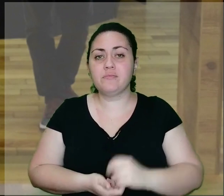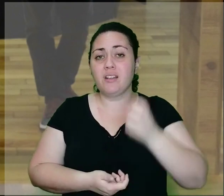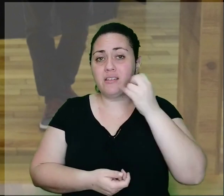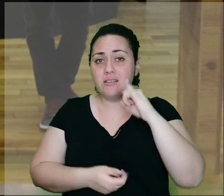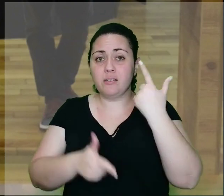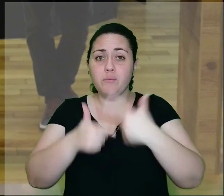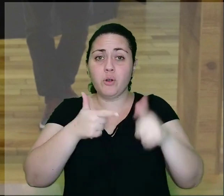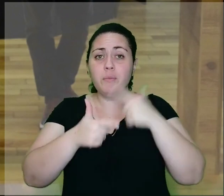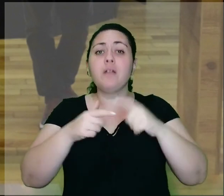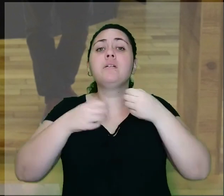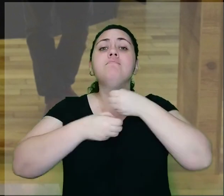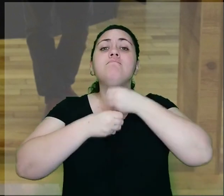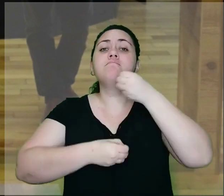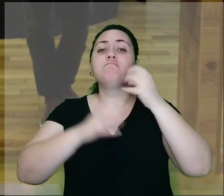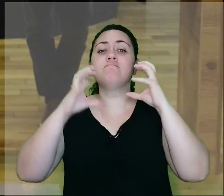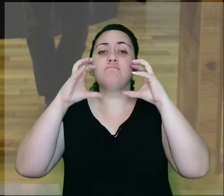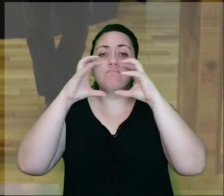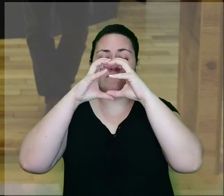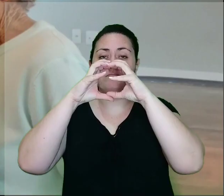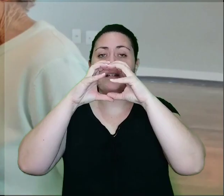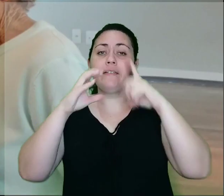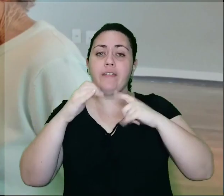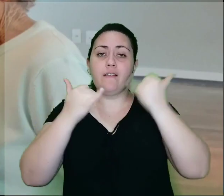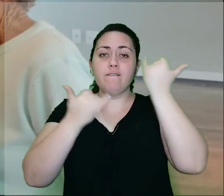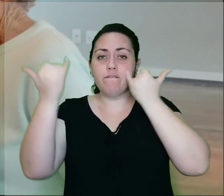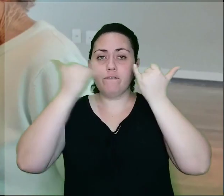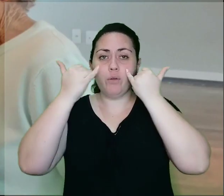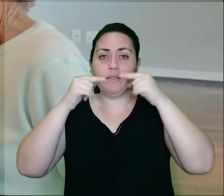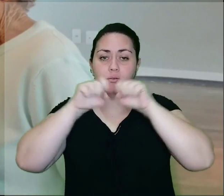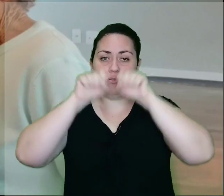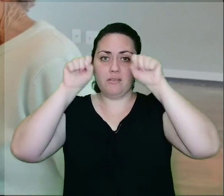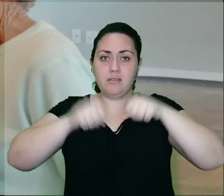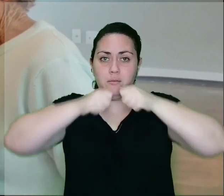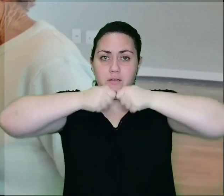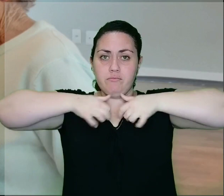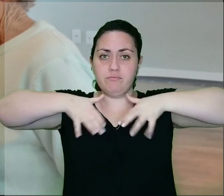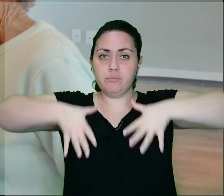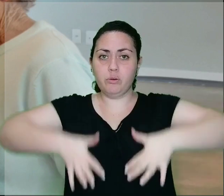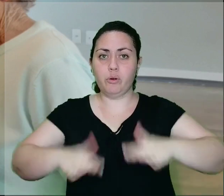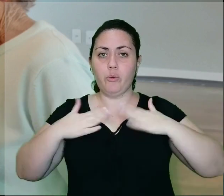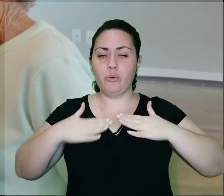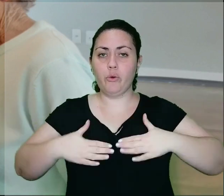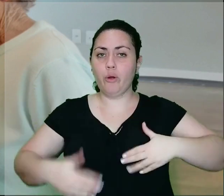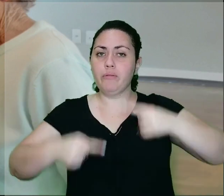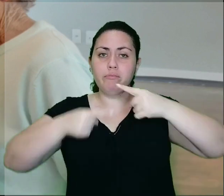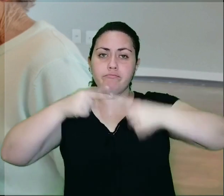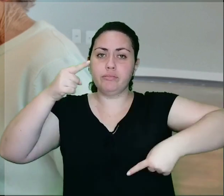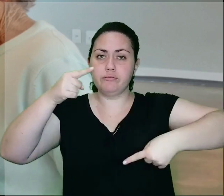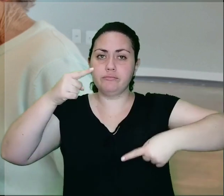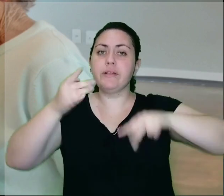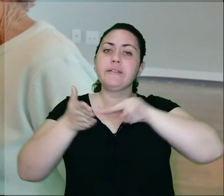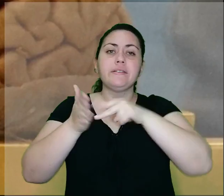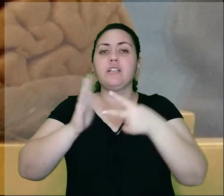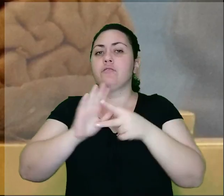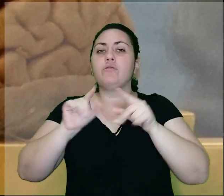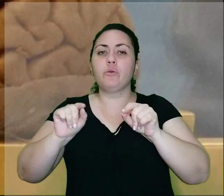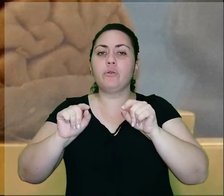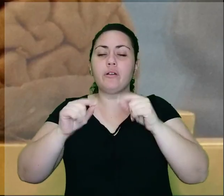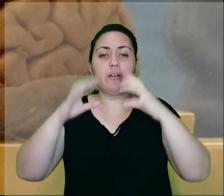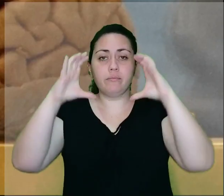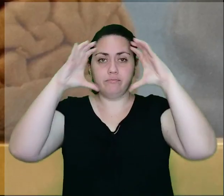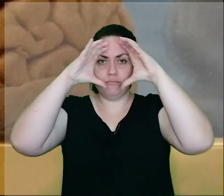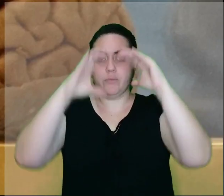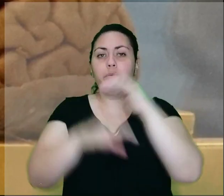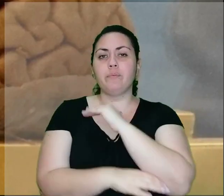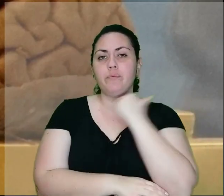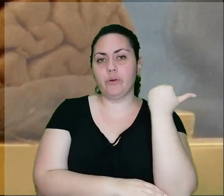ocorre lesão dessa área, a troca de informação entre o sistema nervoso central e o resto do organismo não é transmitida,